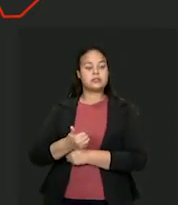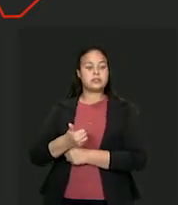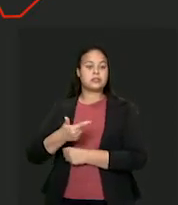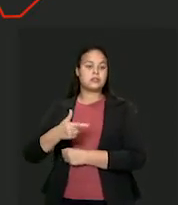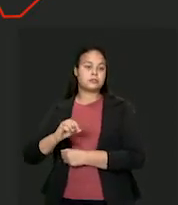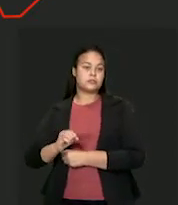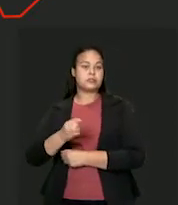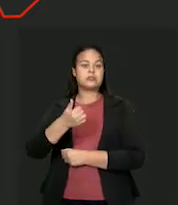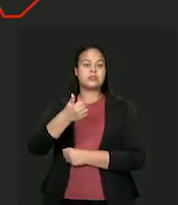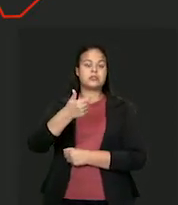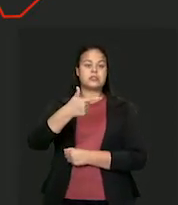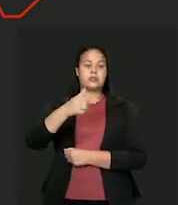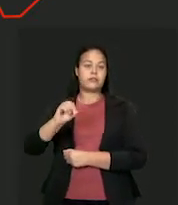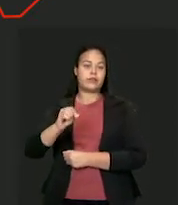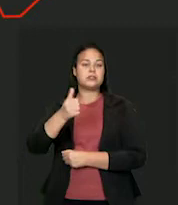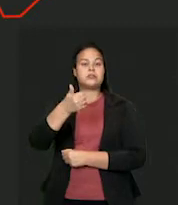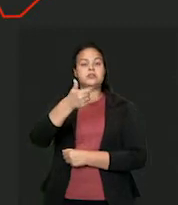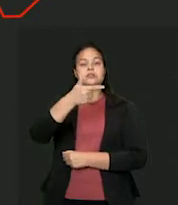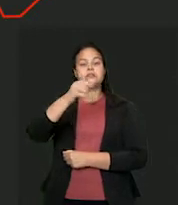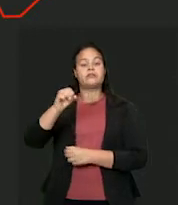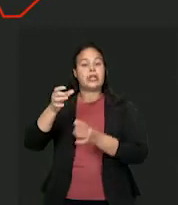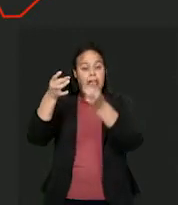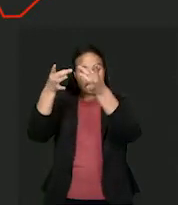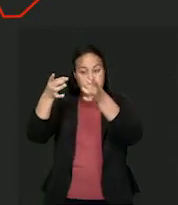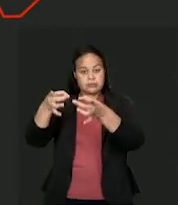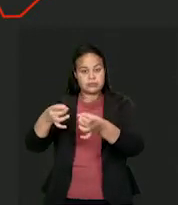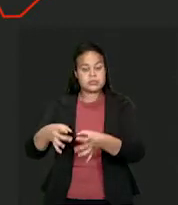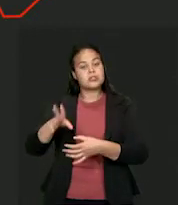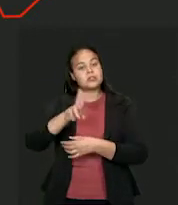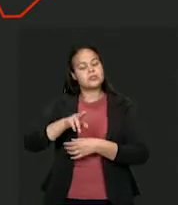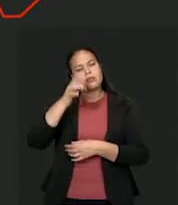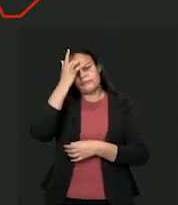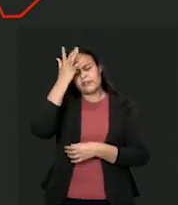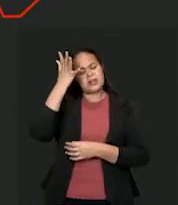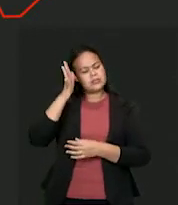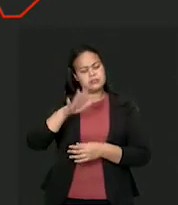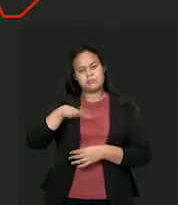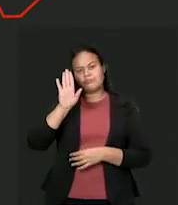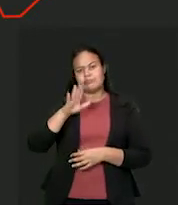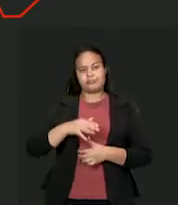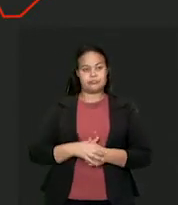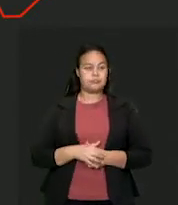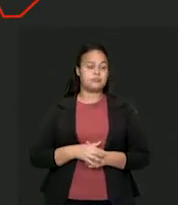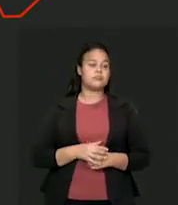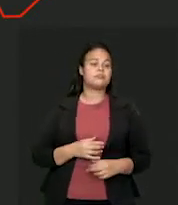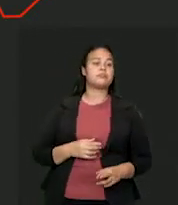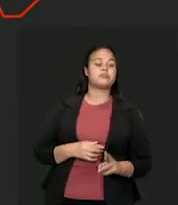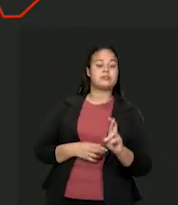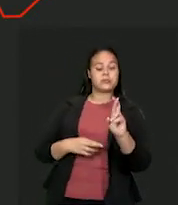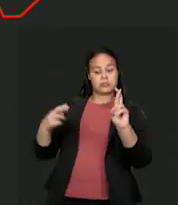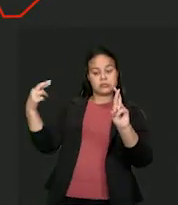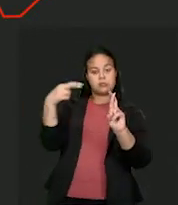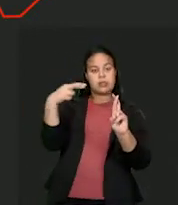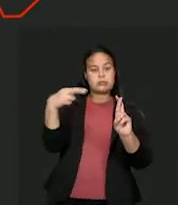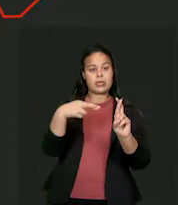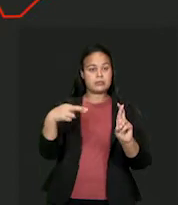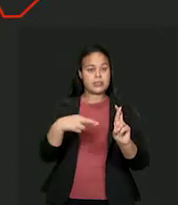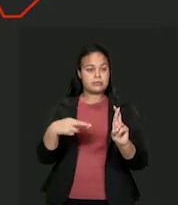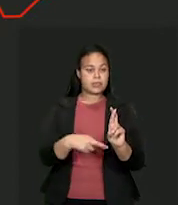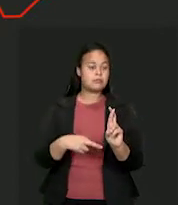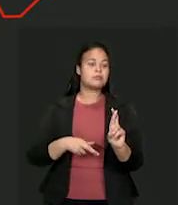ohms. E aí vamos utilizar o caso especial, né? Fica mais fácil ainda. Resistência equivalente,